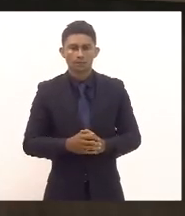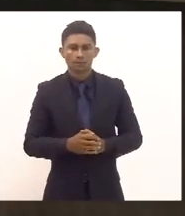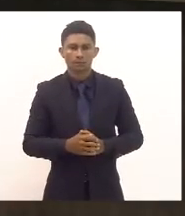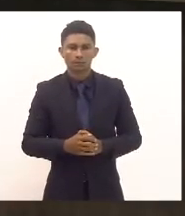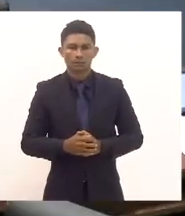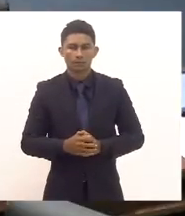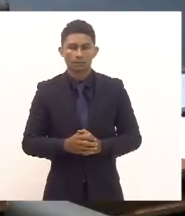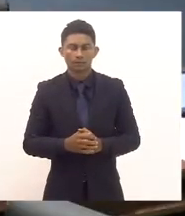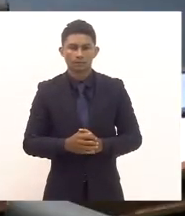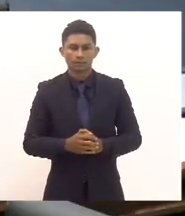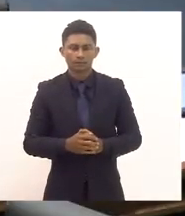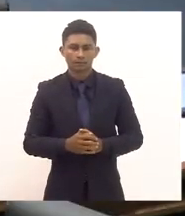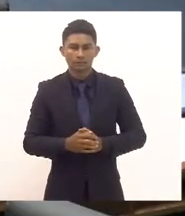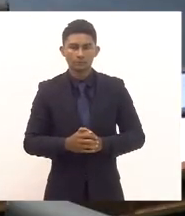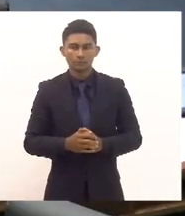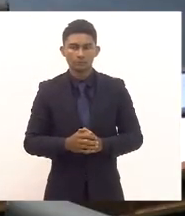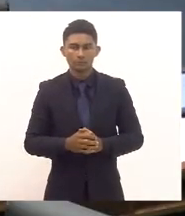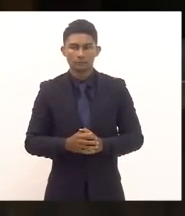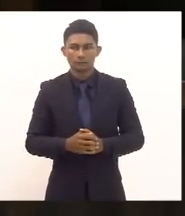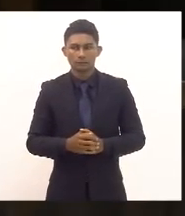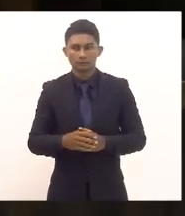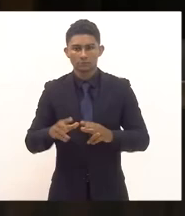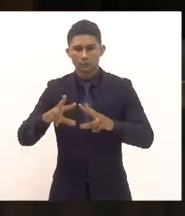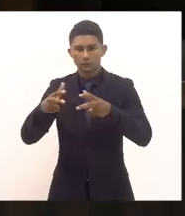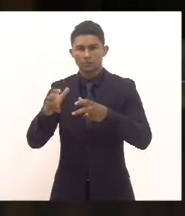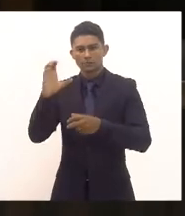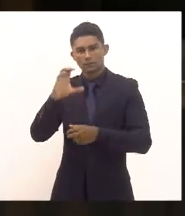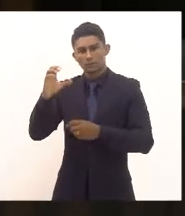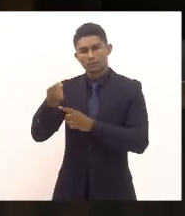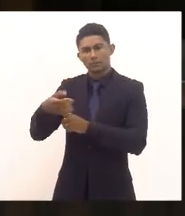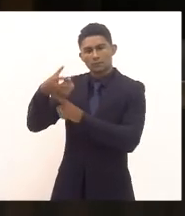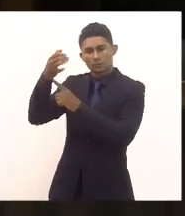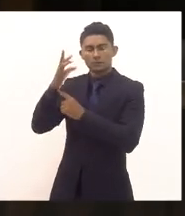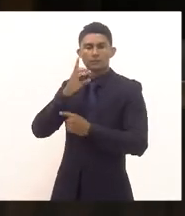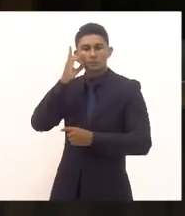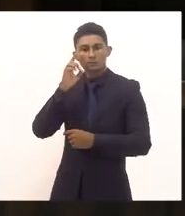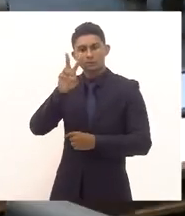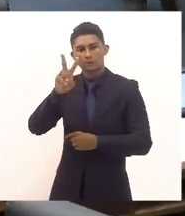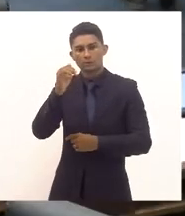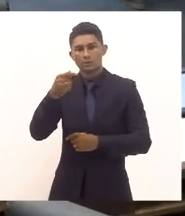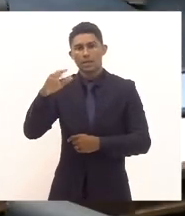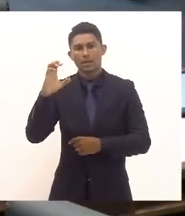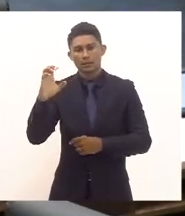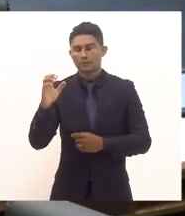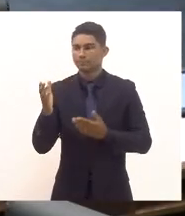instâncias a comissão de ciência e tecnologia Deputado waldeck Carneiro